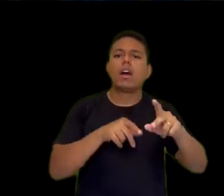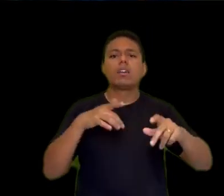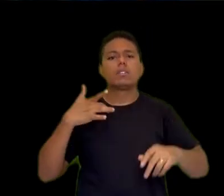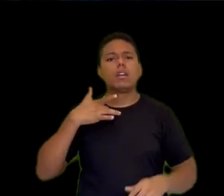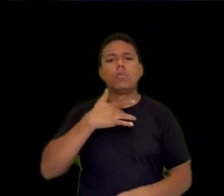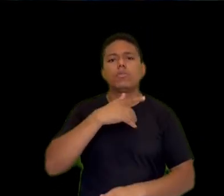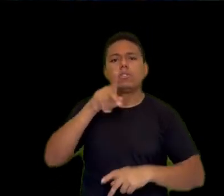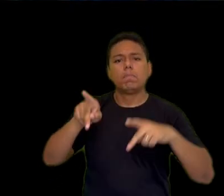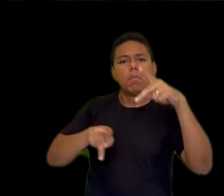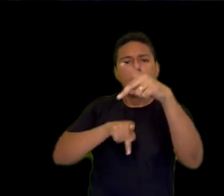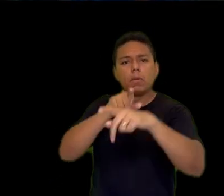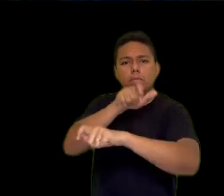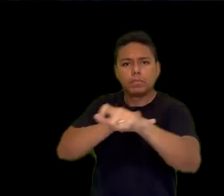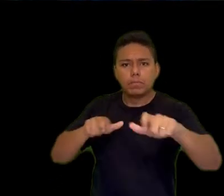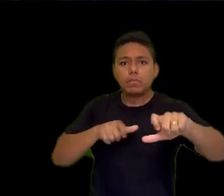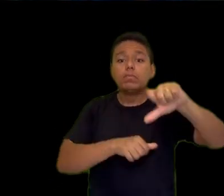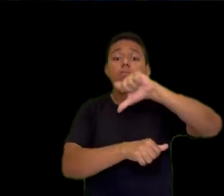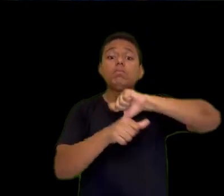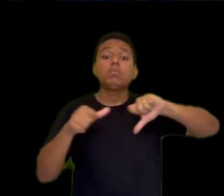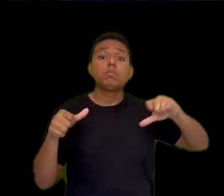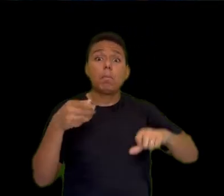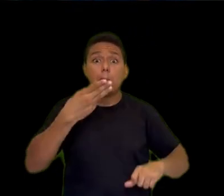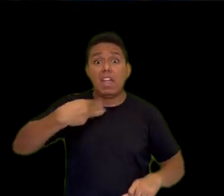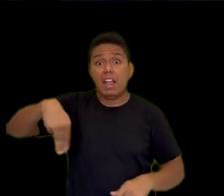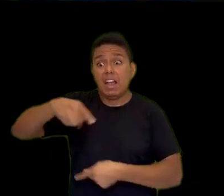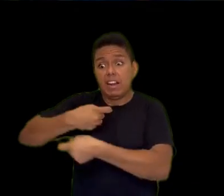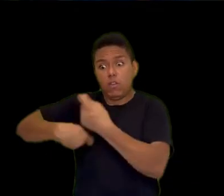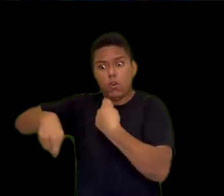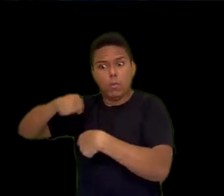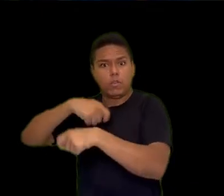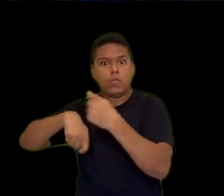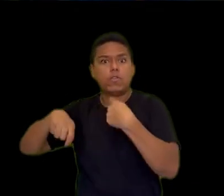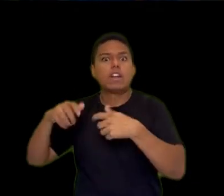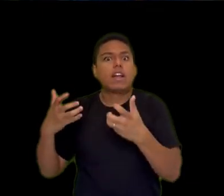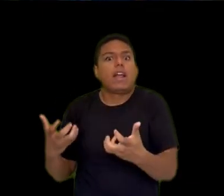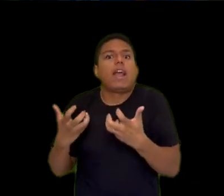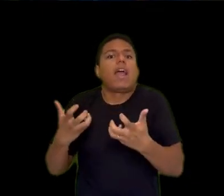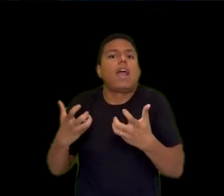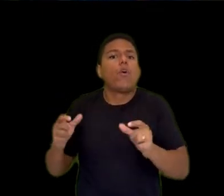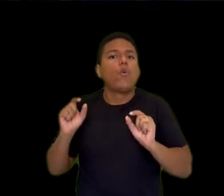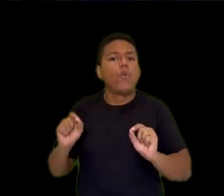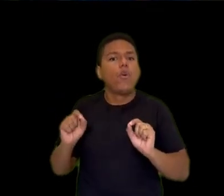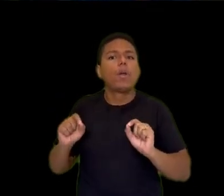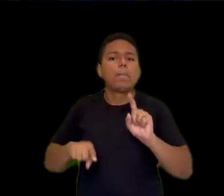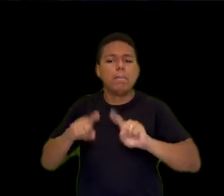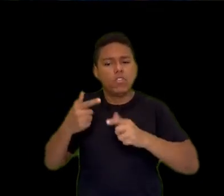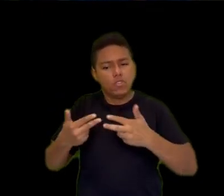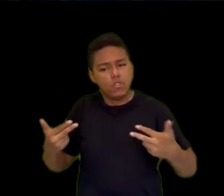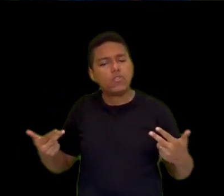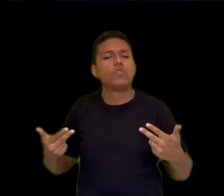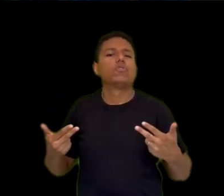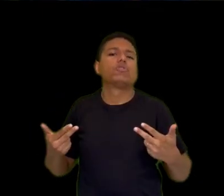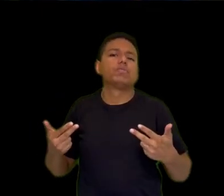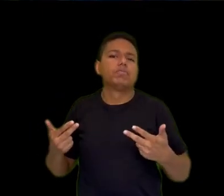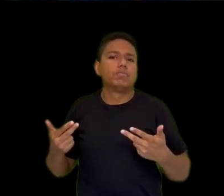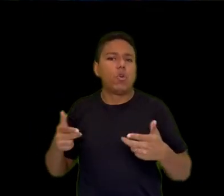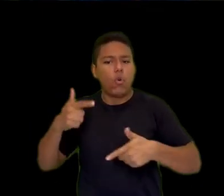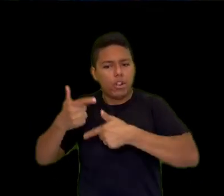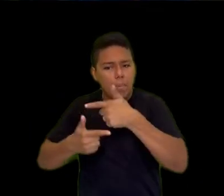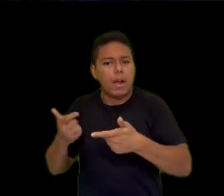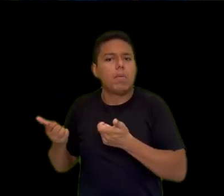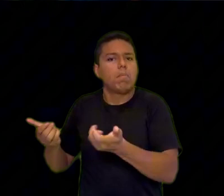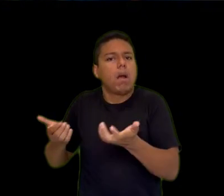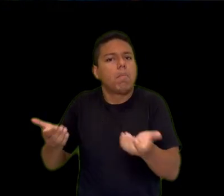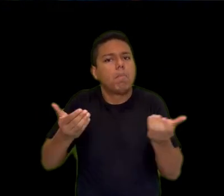que busca colocar cada vez mais produtos e serviços, né, ao dispor da população, porém, a gente,